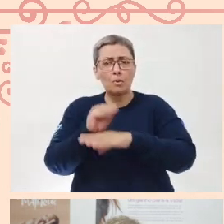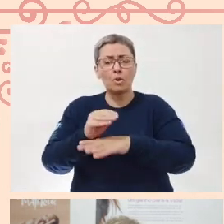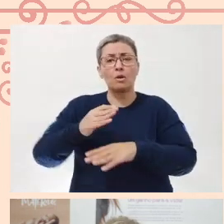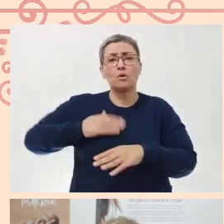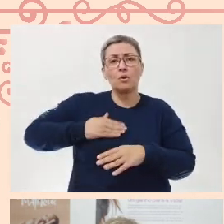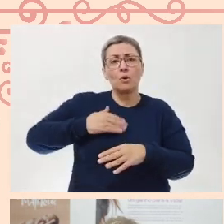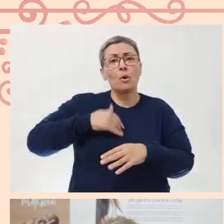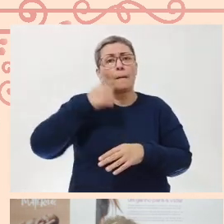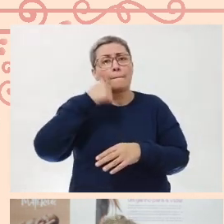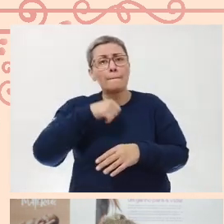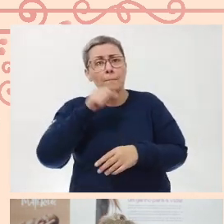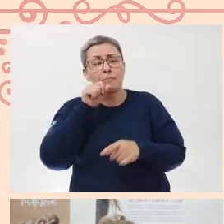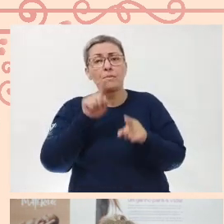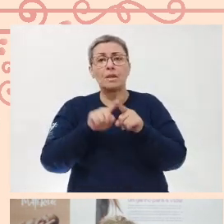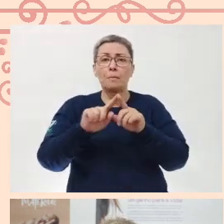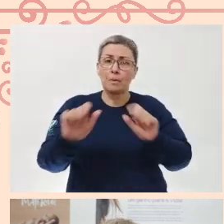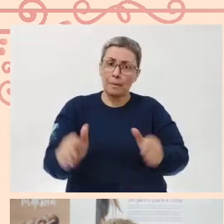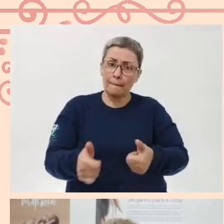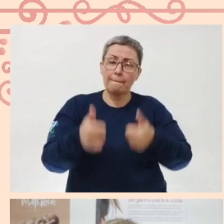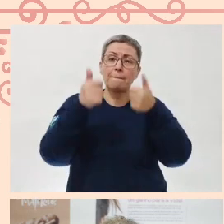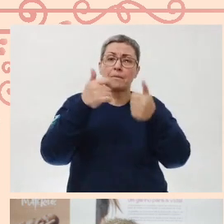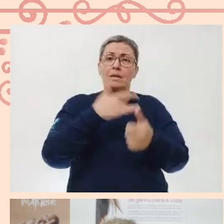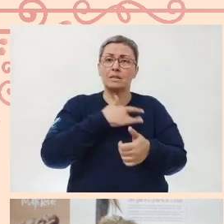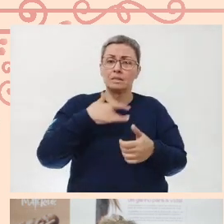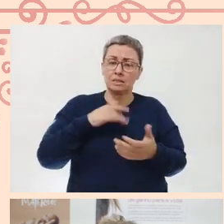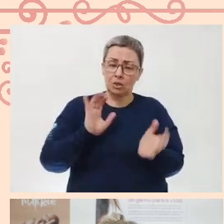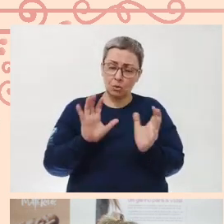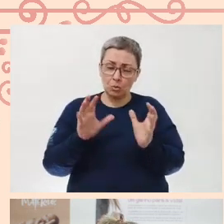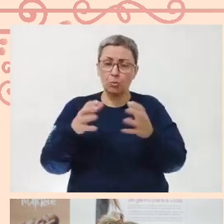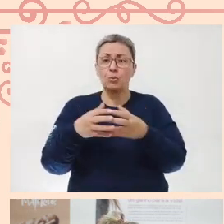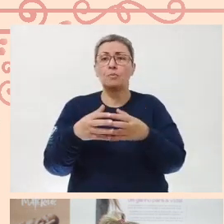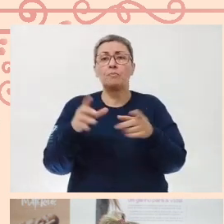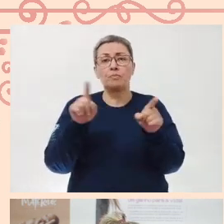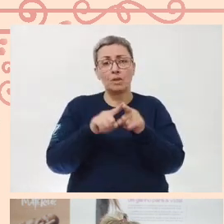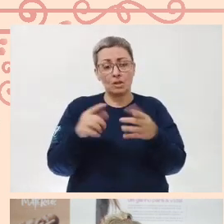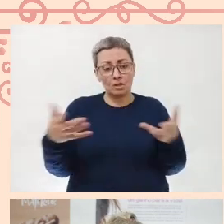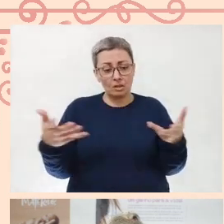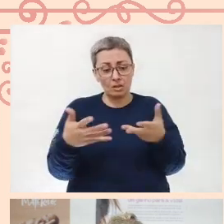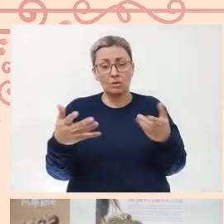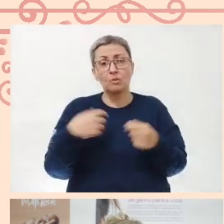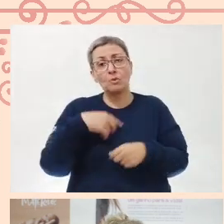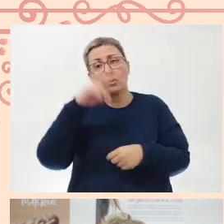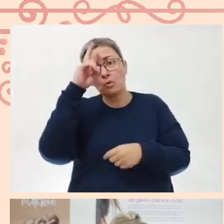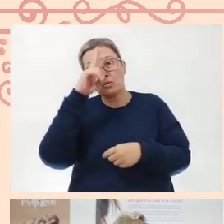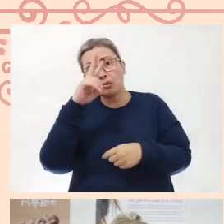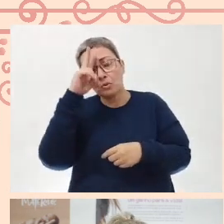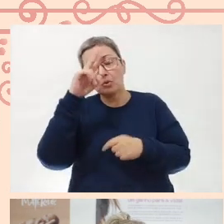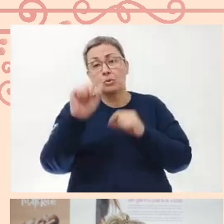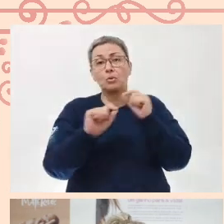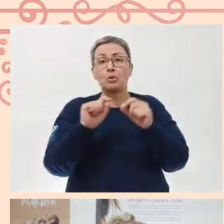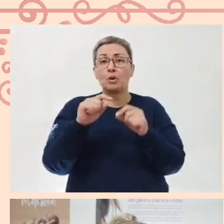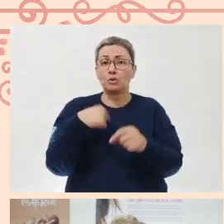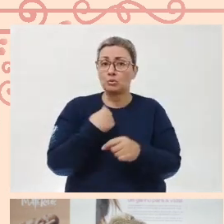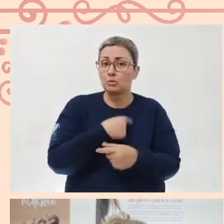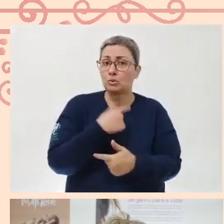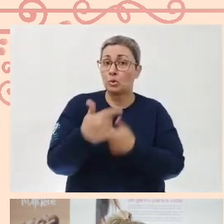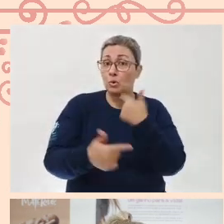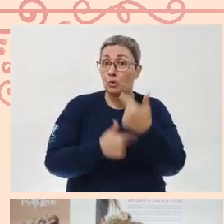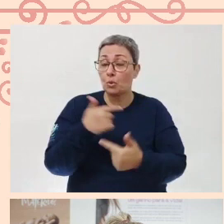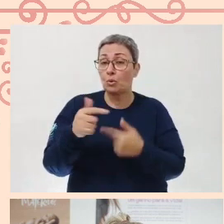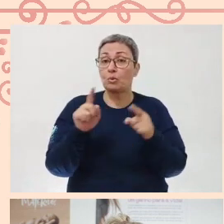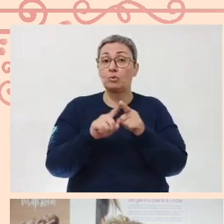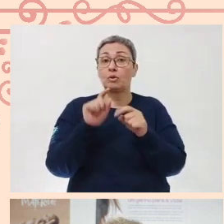para proteger o aleitamento materno e para melhorarmos a saúde coletiva. E aqui lembramos do